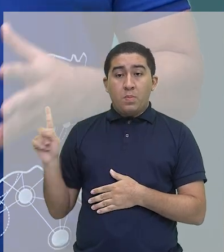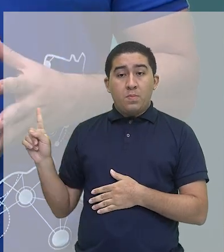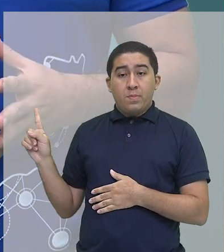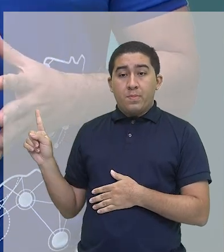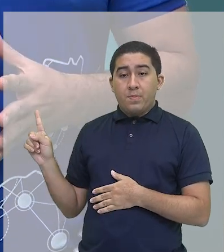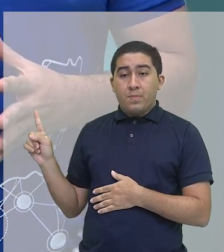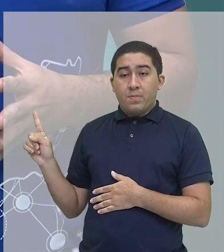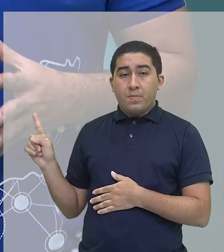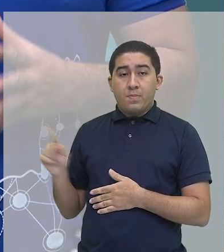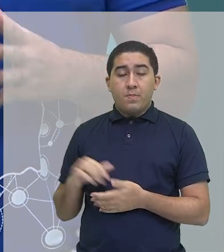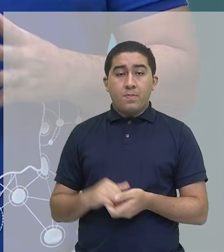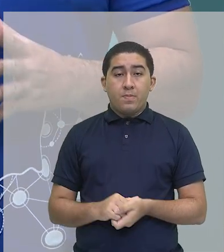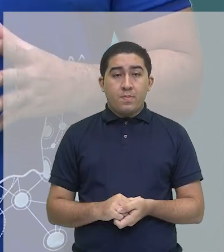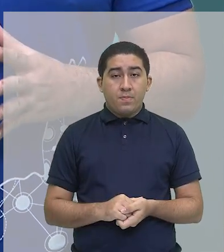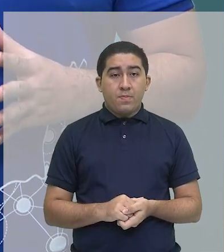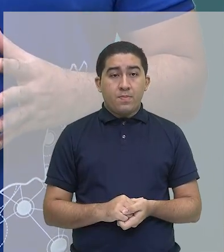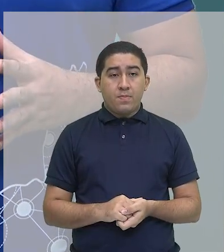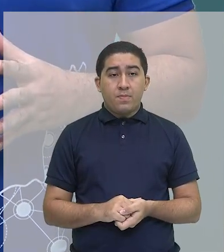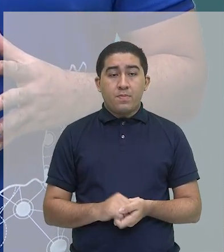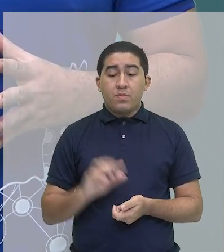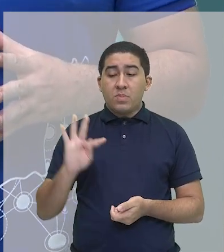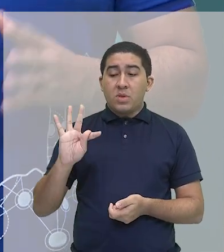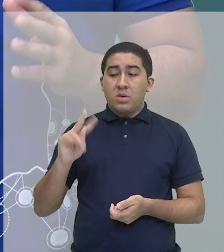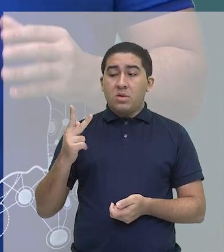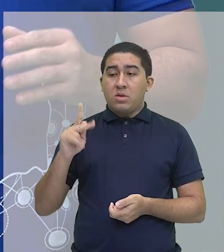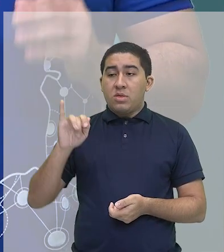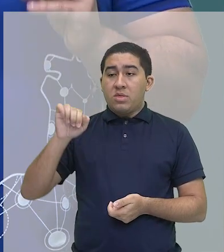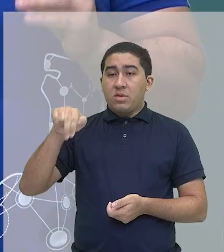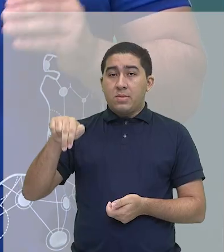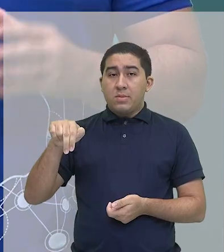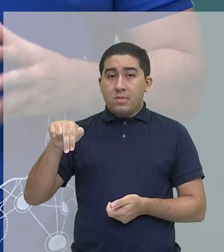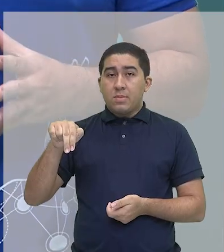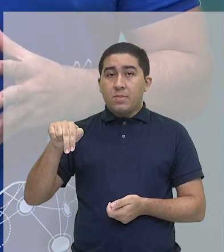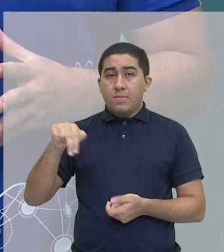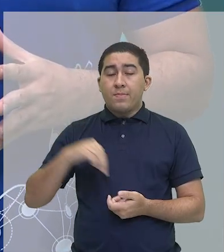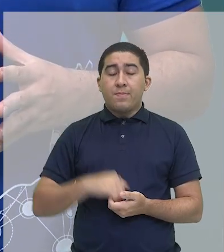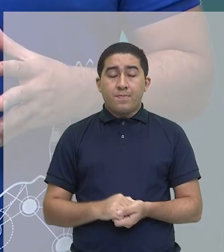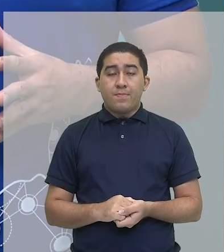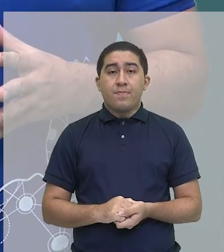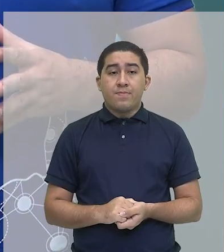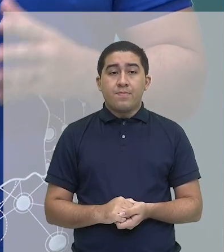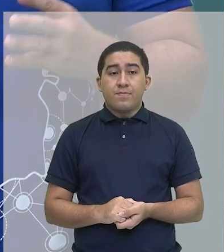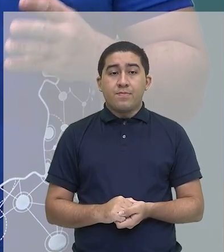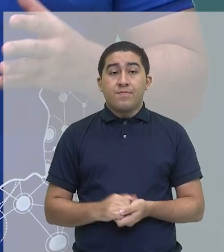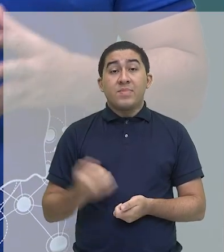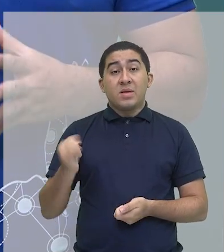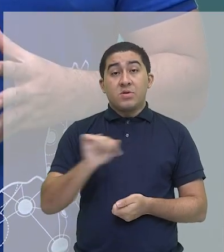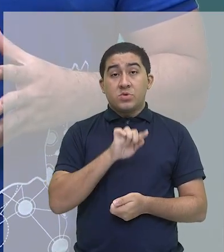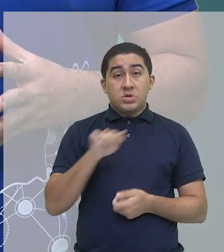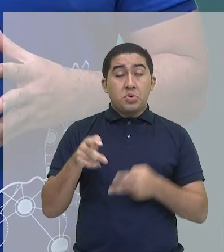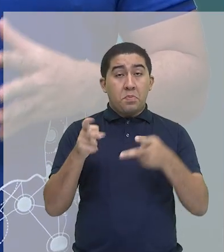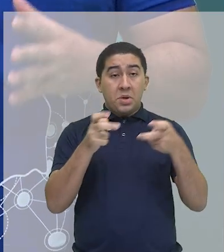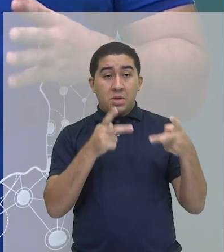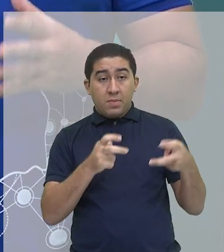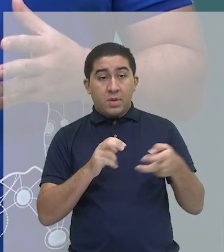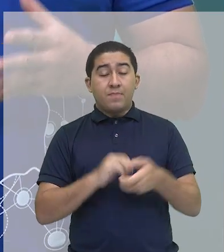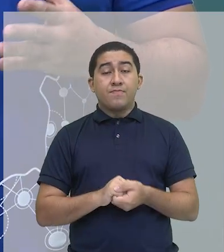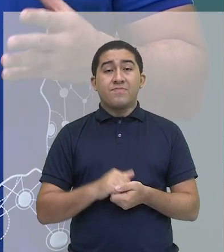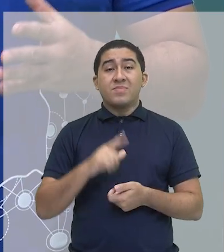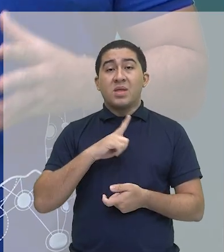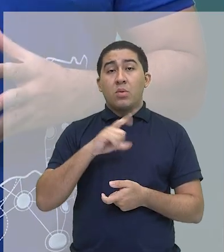trazer para vocês o adjetivo thin. O adjetivo thin, se vocês forem observar,